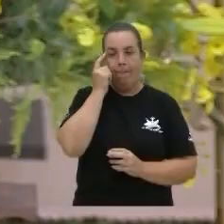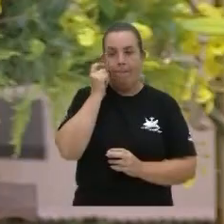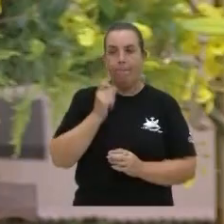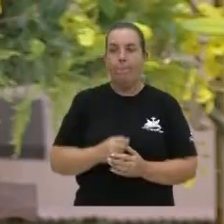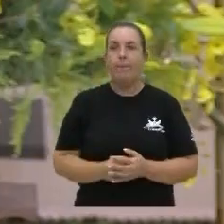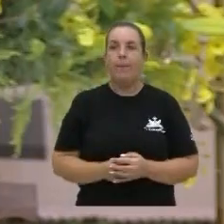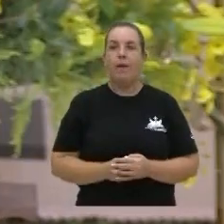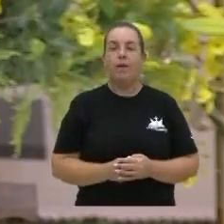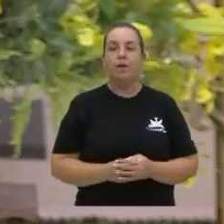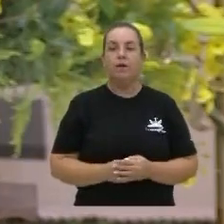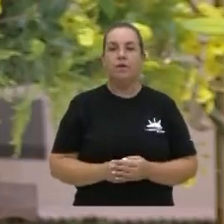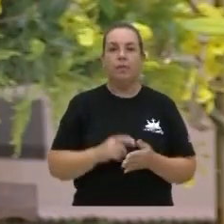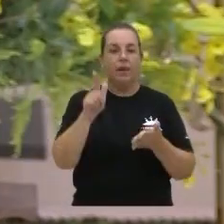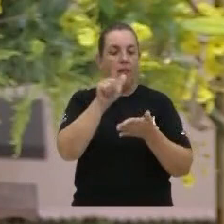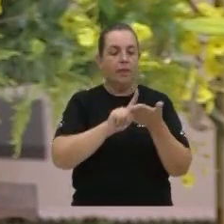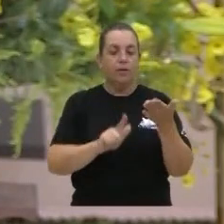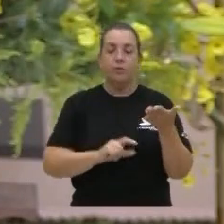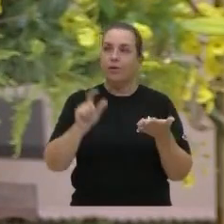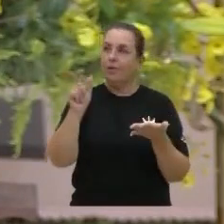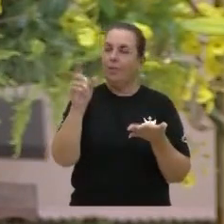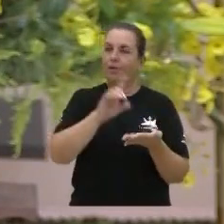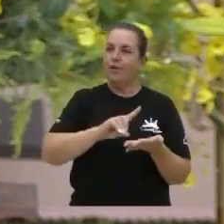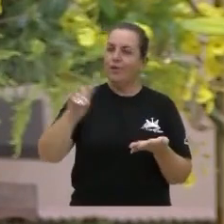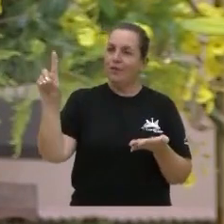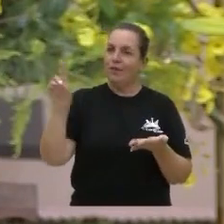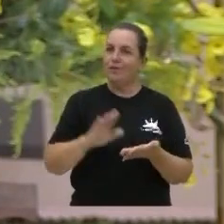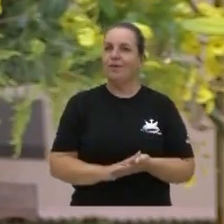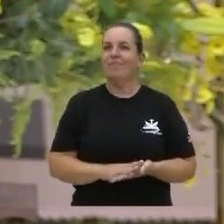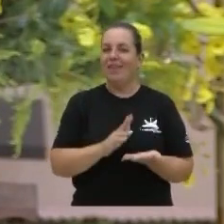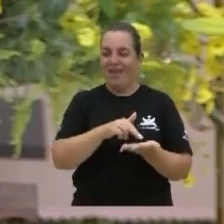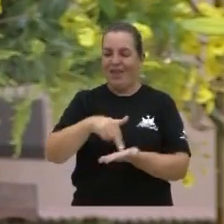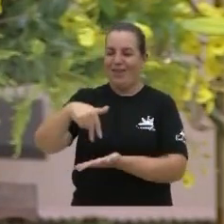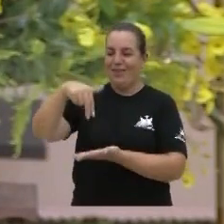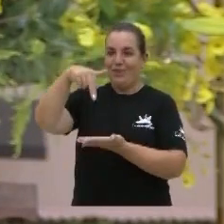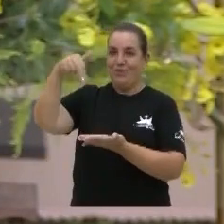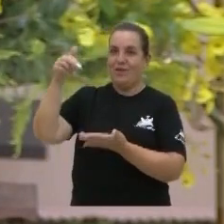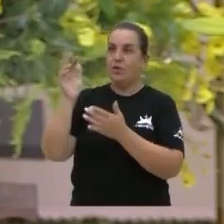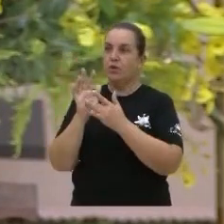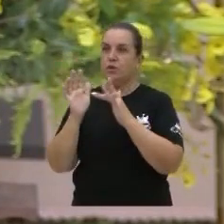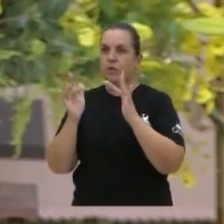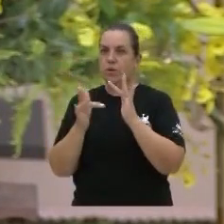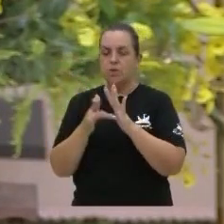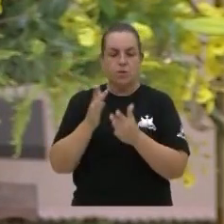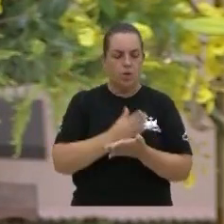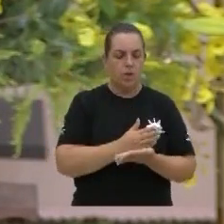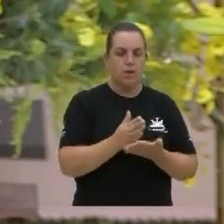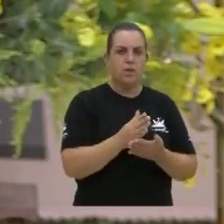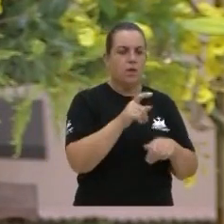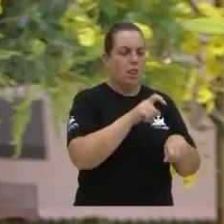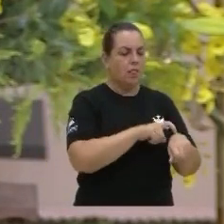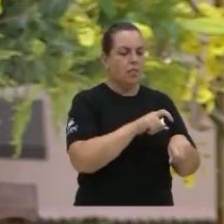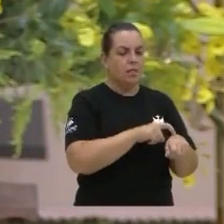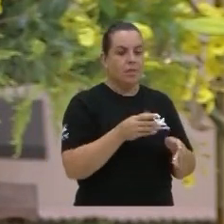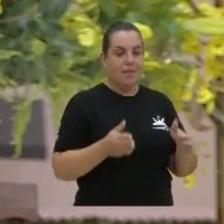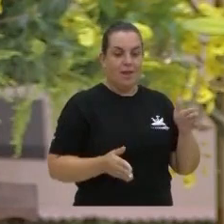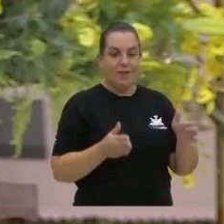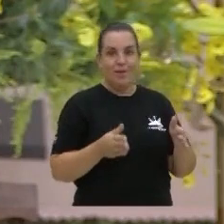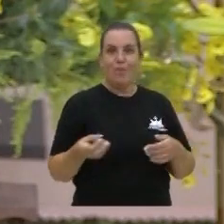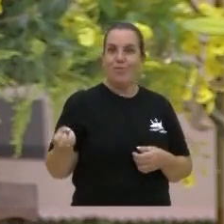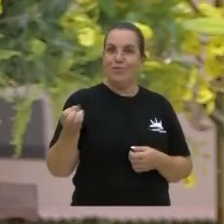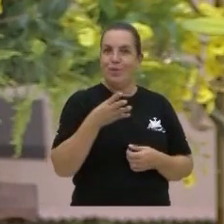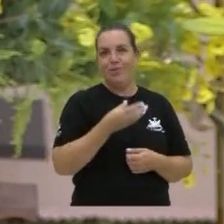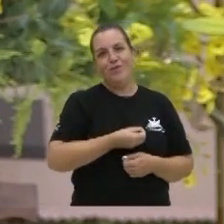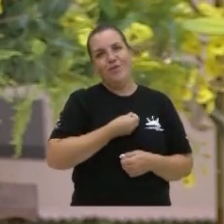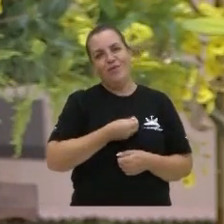Amém. Liturgia da Palavra. A ressurreição de Cristo inicia um tempo novo a ser